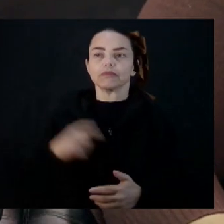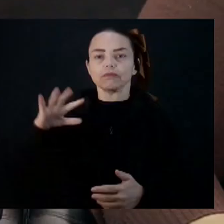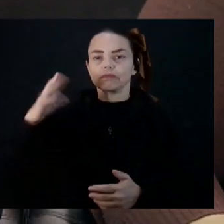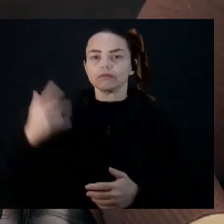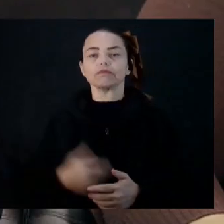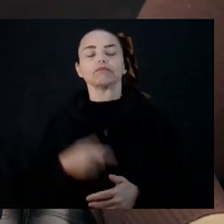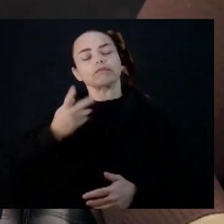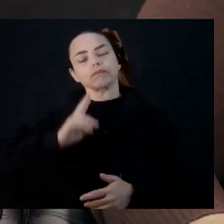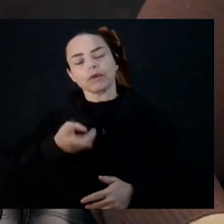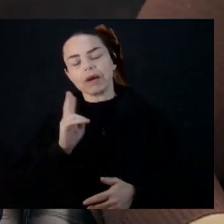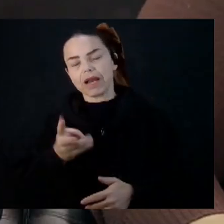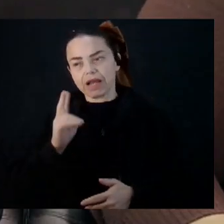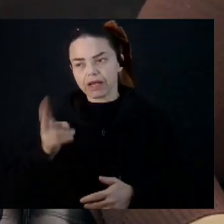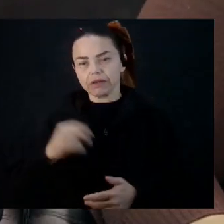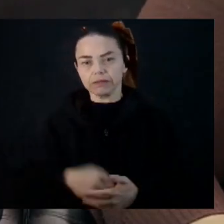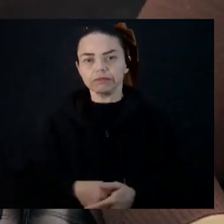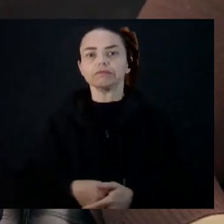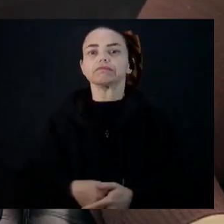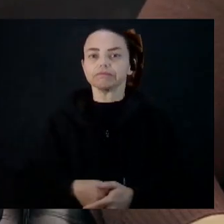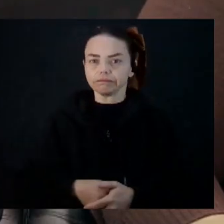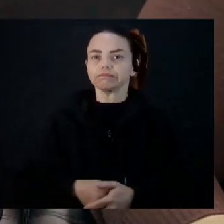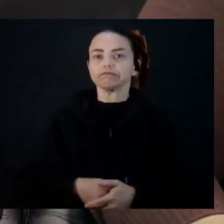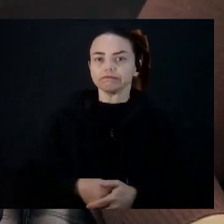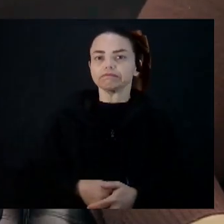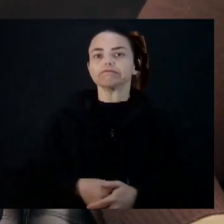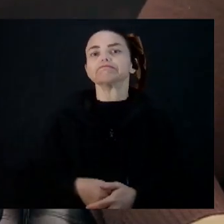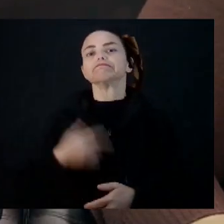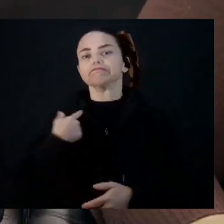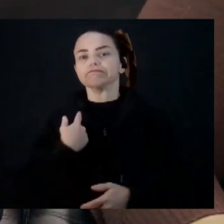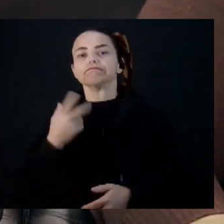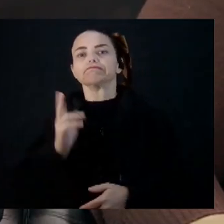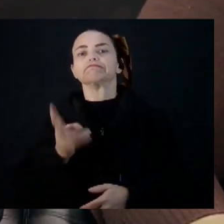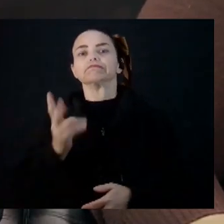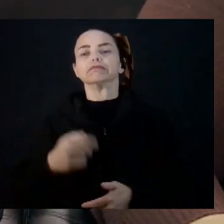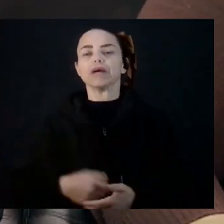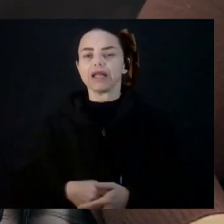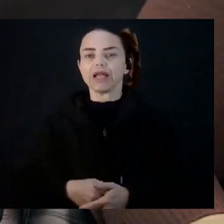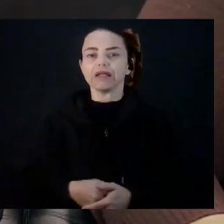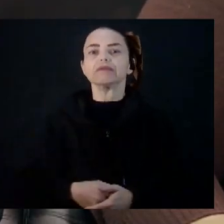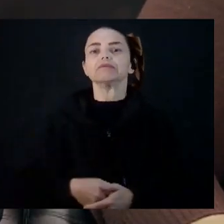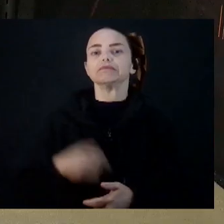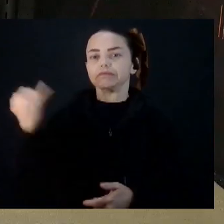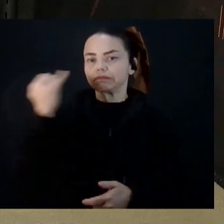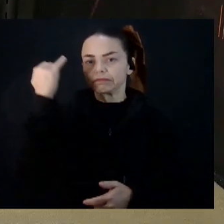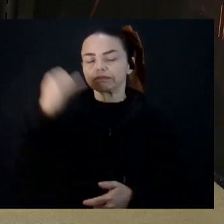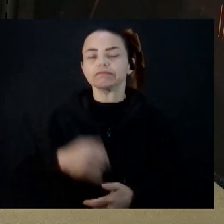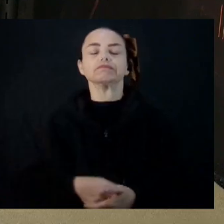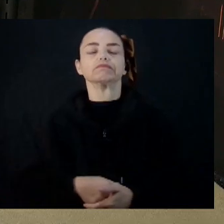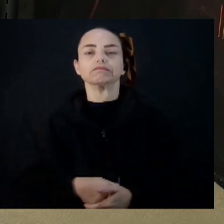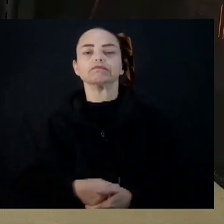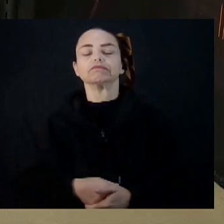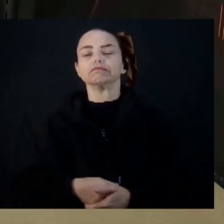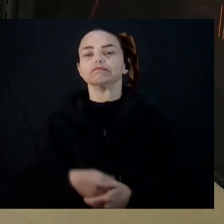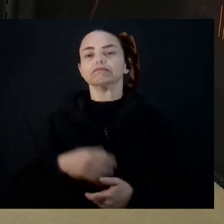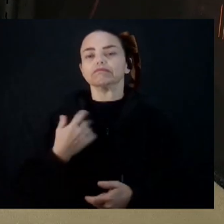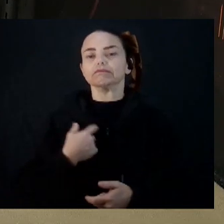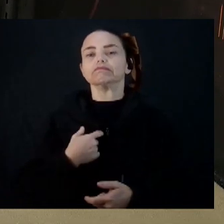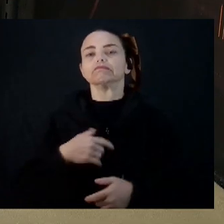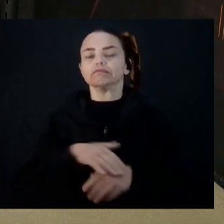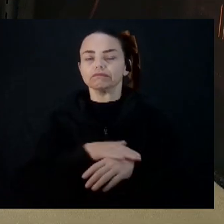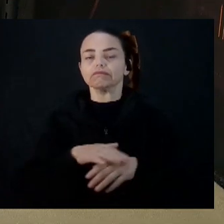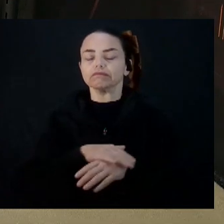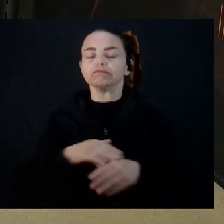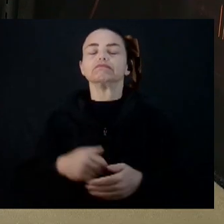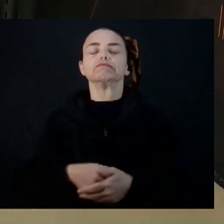frequência, então é a intensidade e a frequência do que acontece, é importante observar. É o que nós falávamos, né, anteriormente,